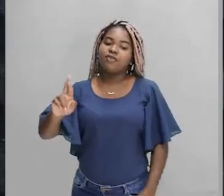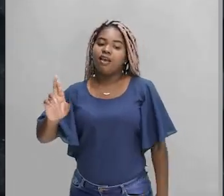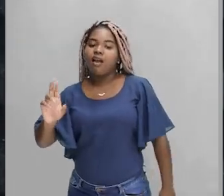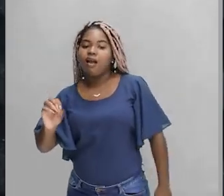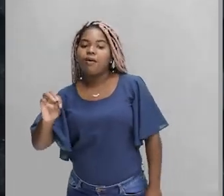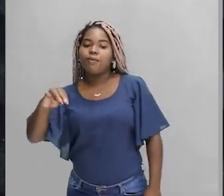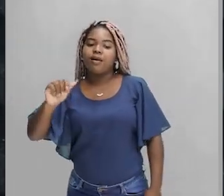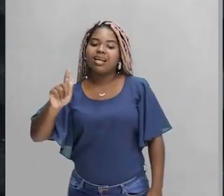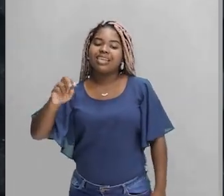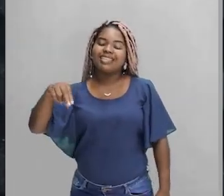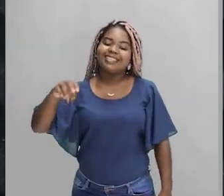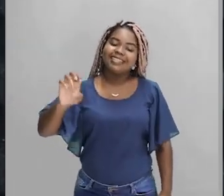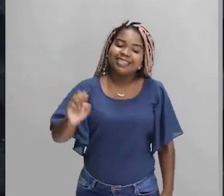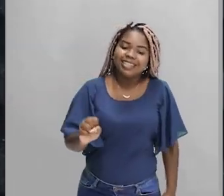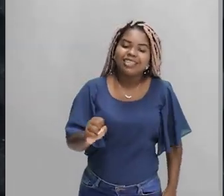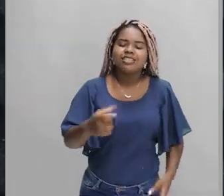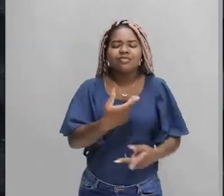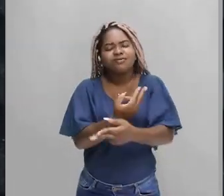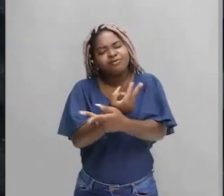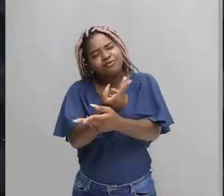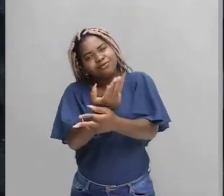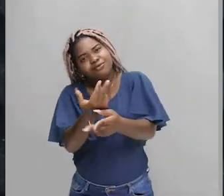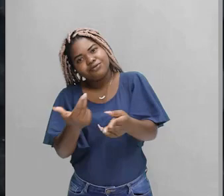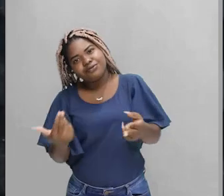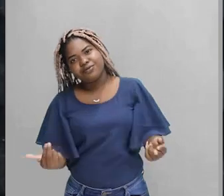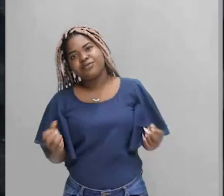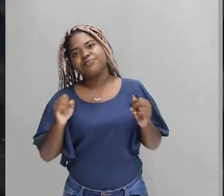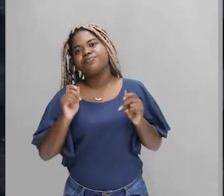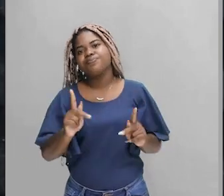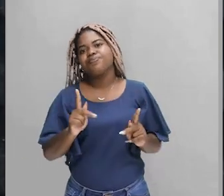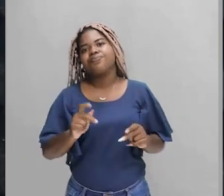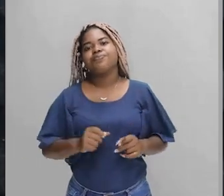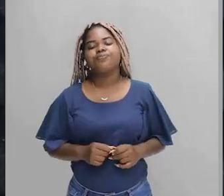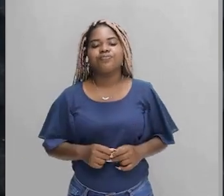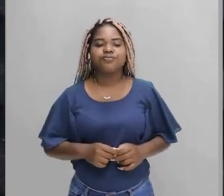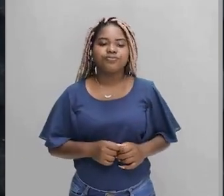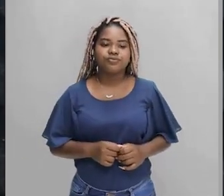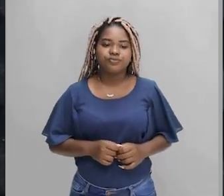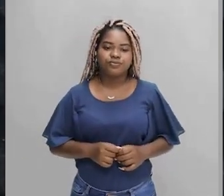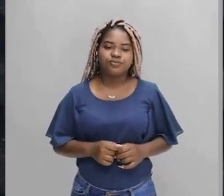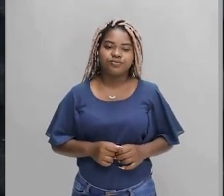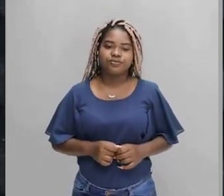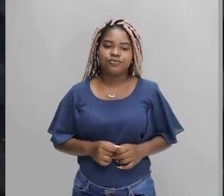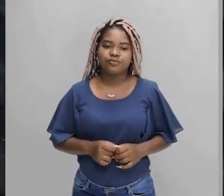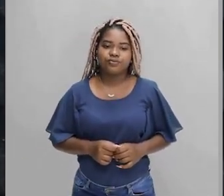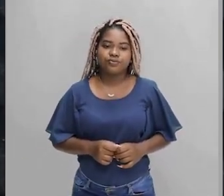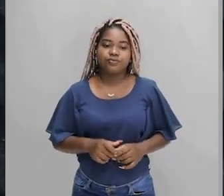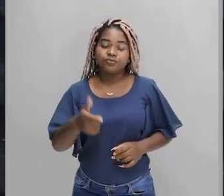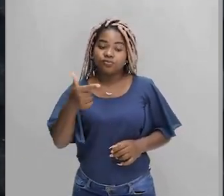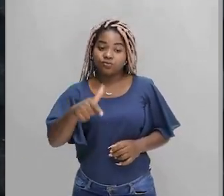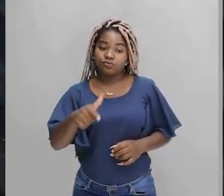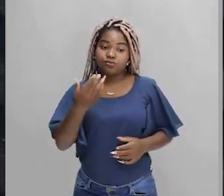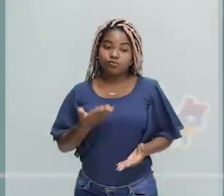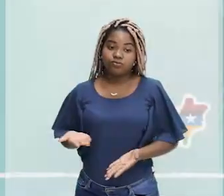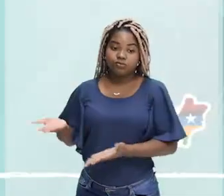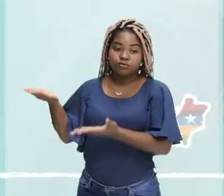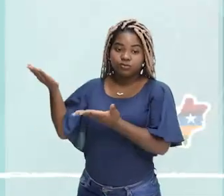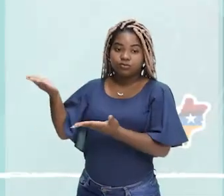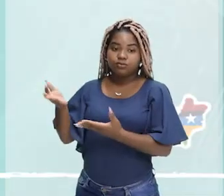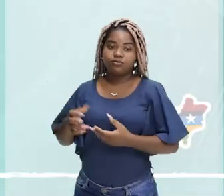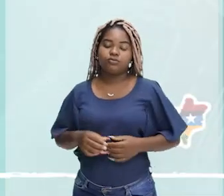manganês, ouro, níquel, nióbio, alumínio, dentre outros elementos. Beleza? Enquanto, continuando, as